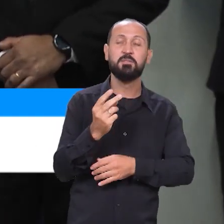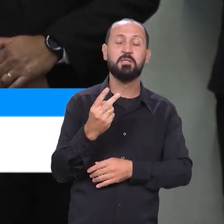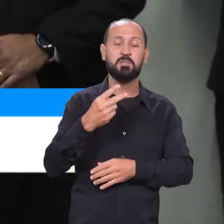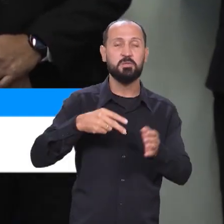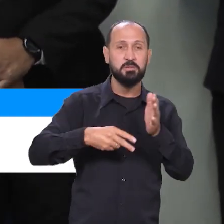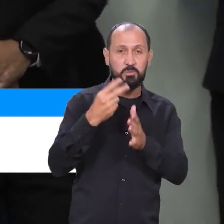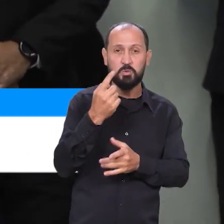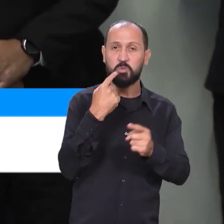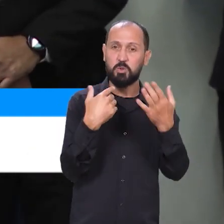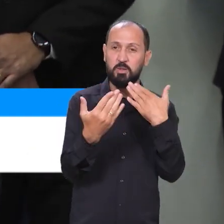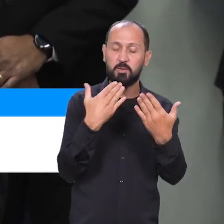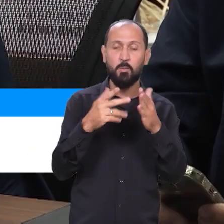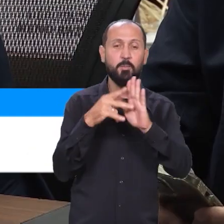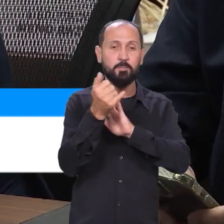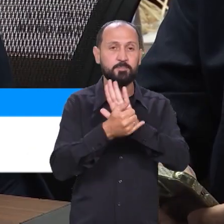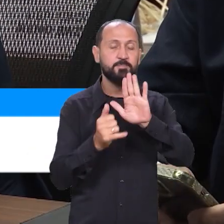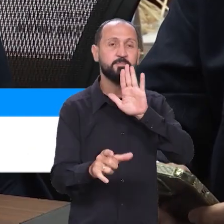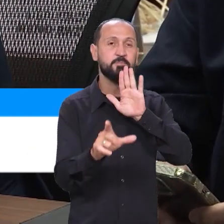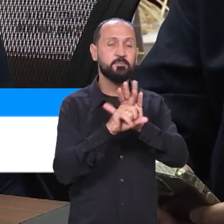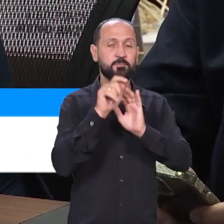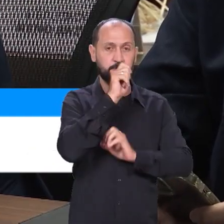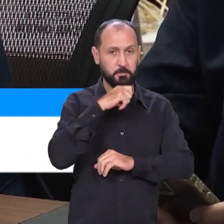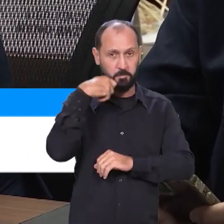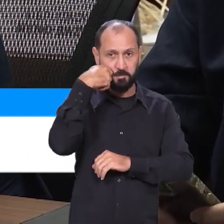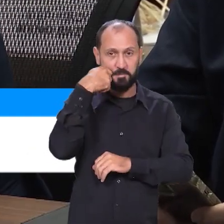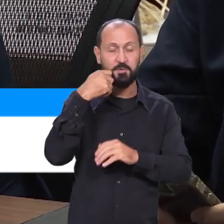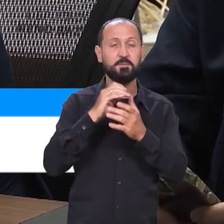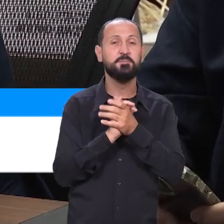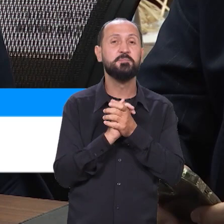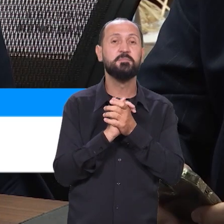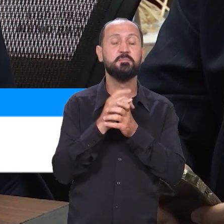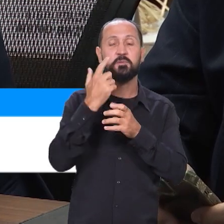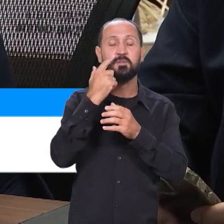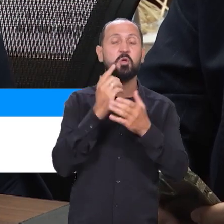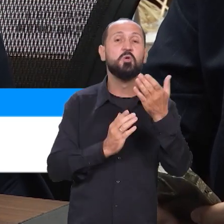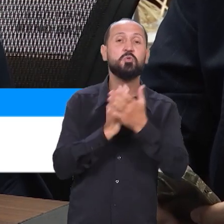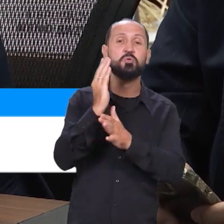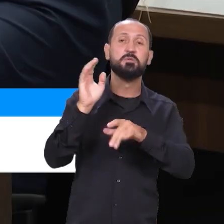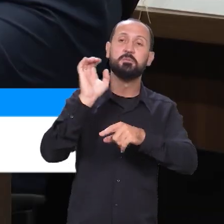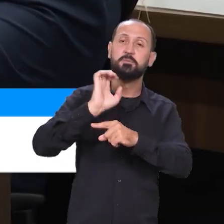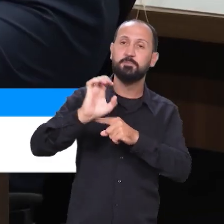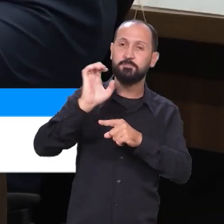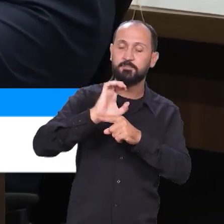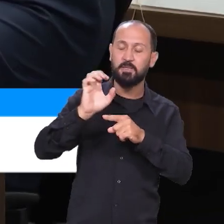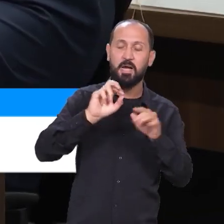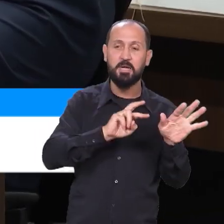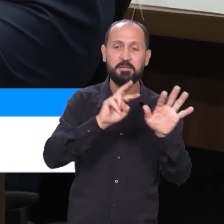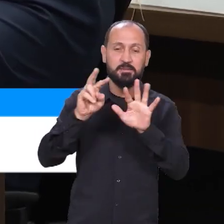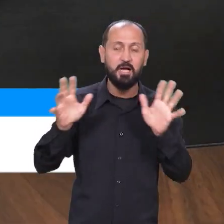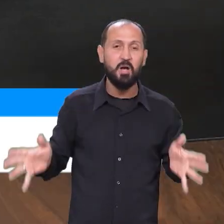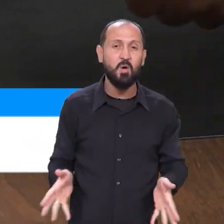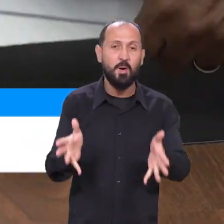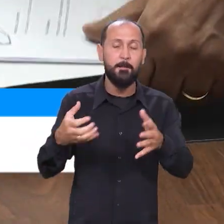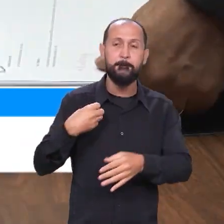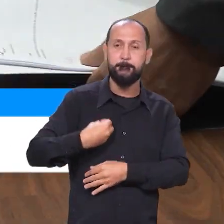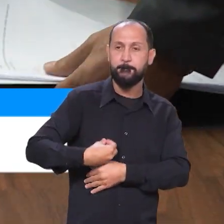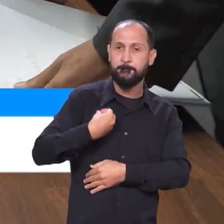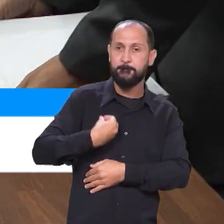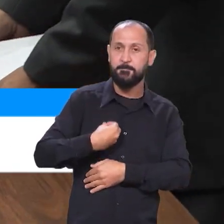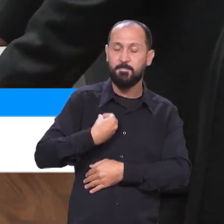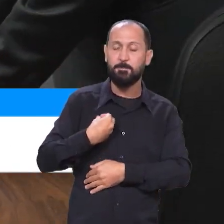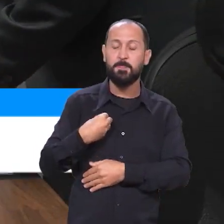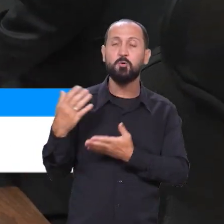foi aprovado em segunda discussão o projeto de lei do deputado Antônio Vaz, do Republicanos, que institui no estado a Semana